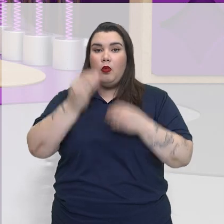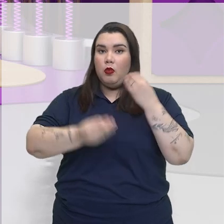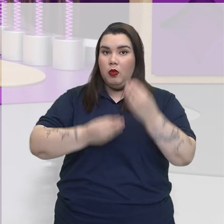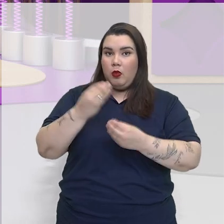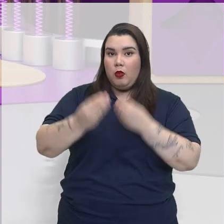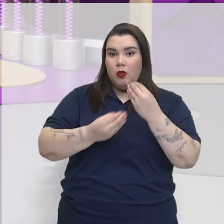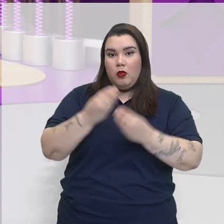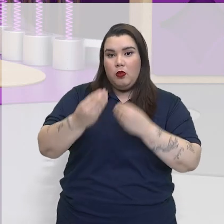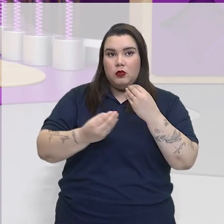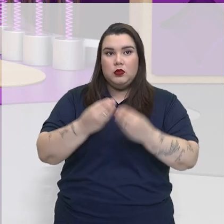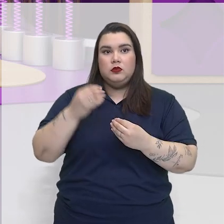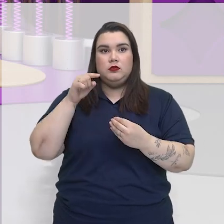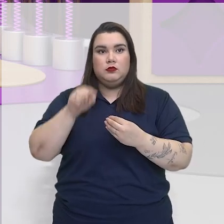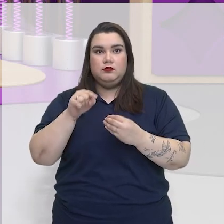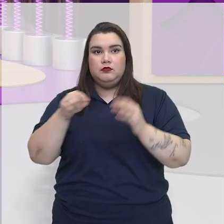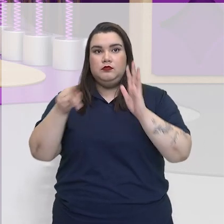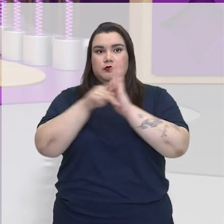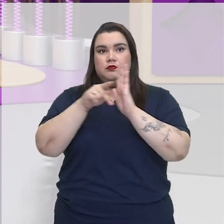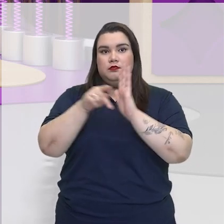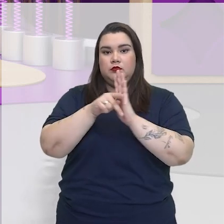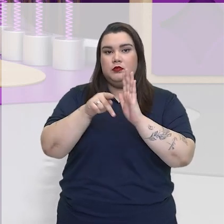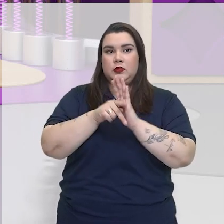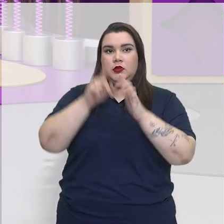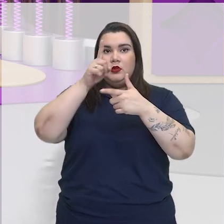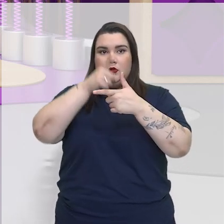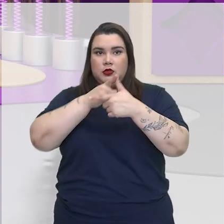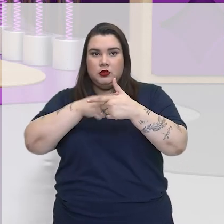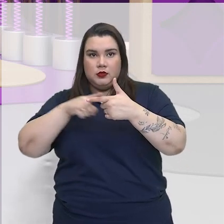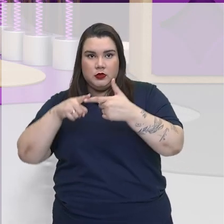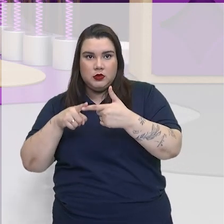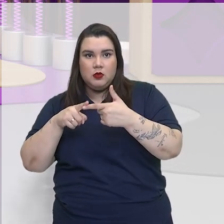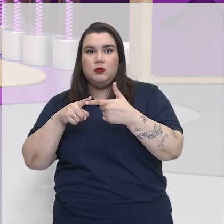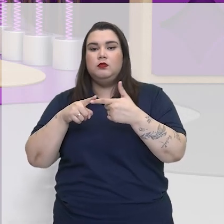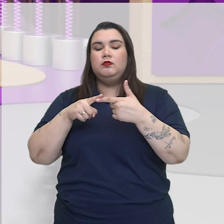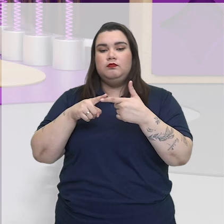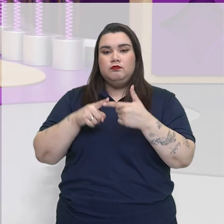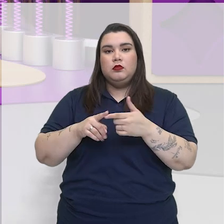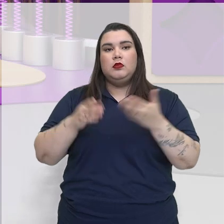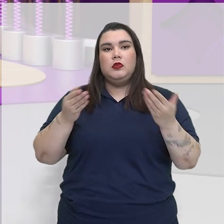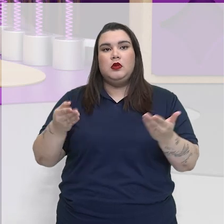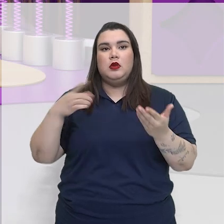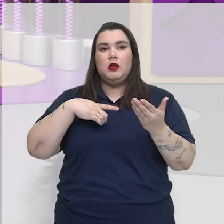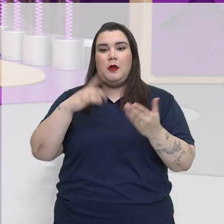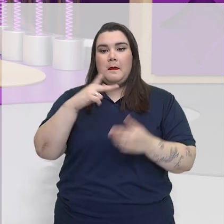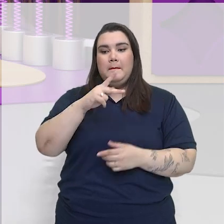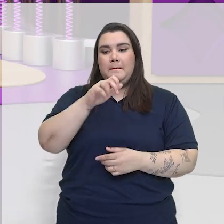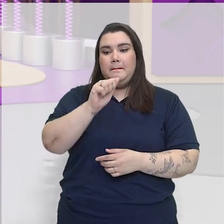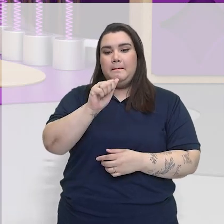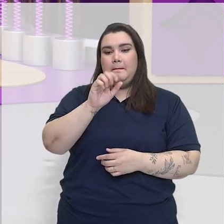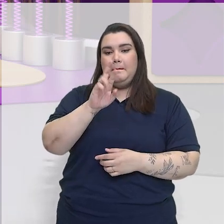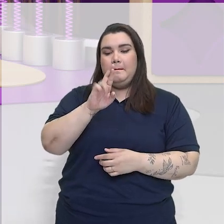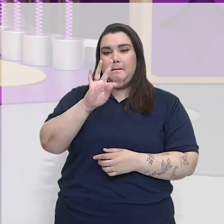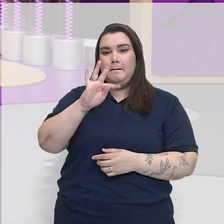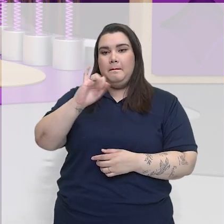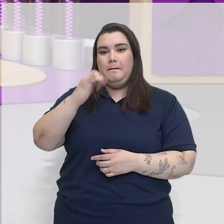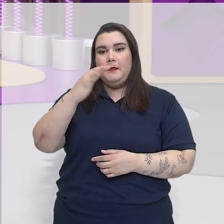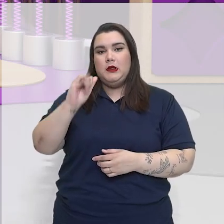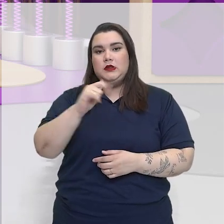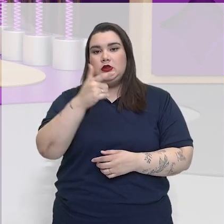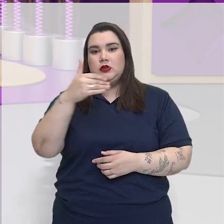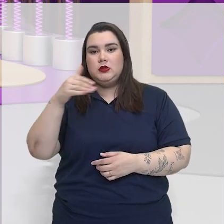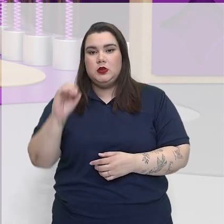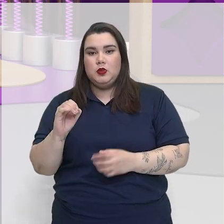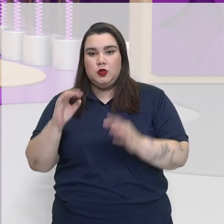como tratar a questão da divisão, certo? Ou uma partição de um todo